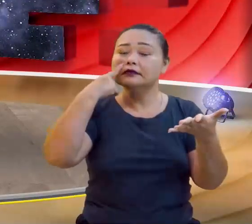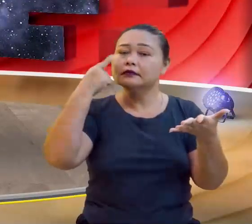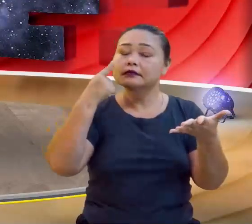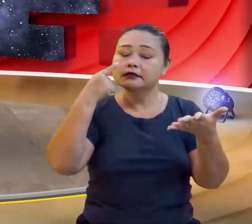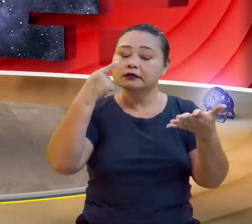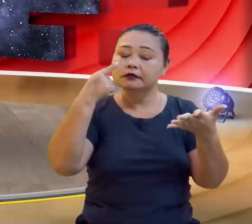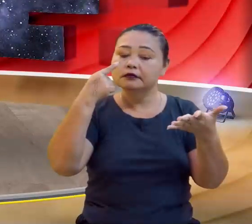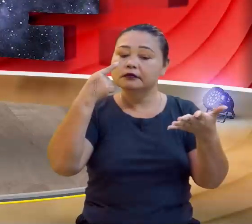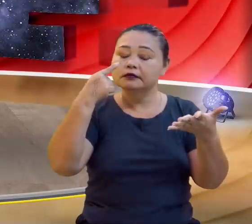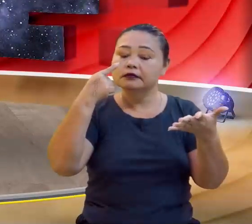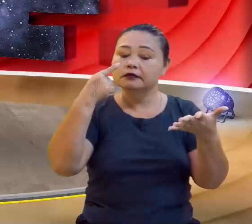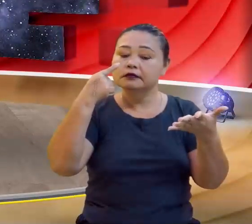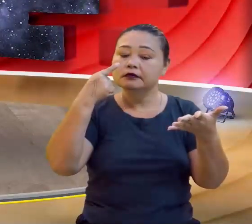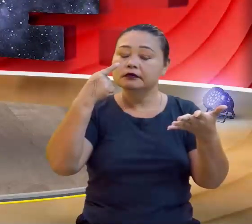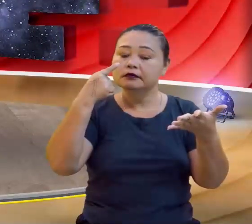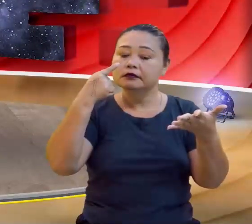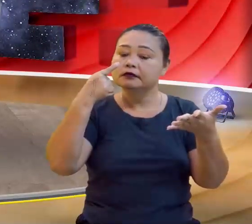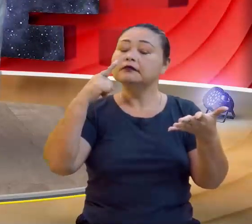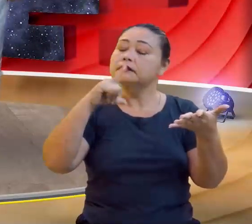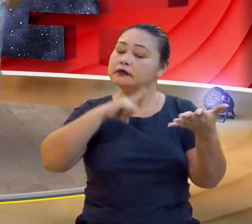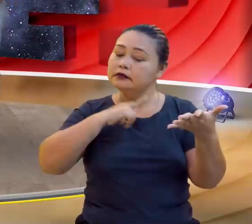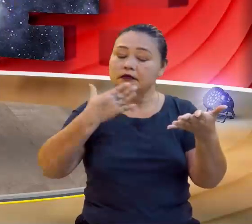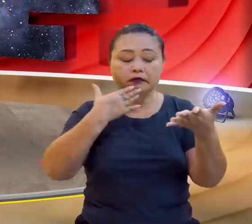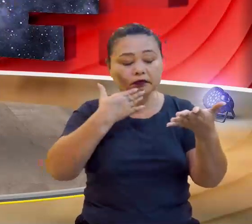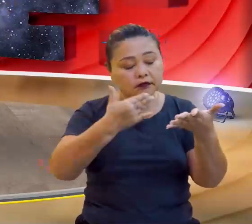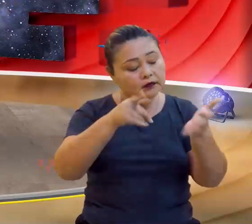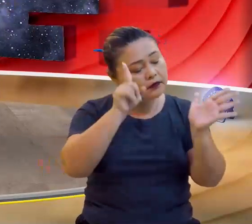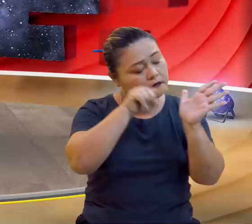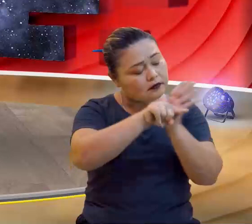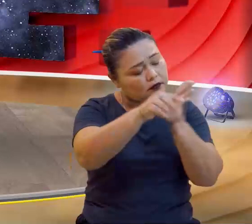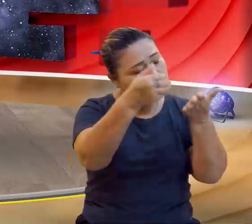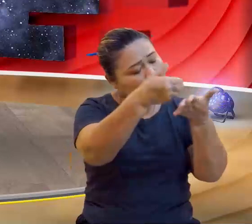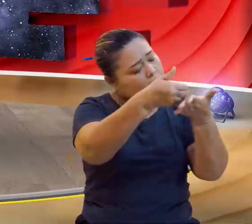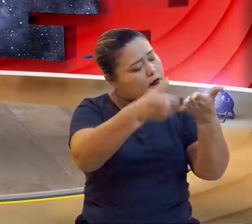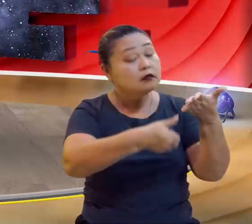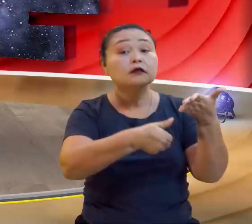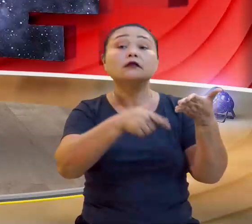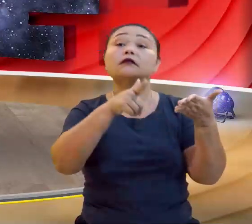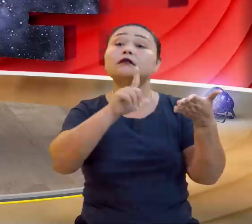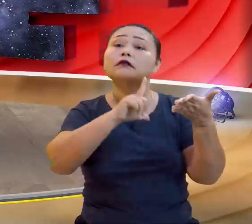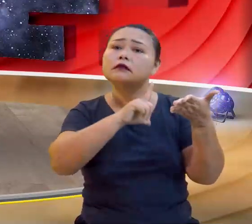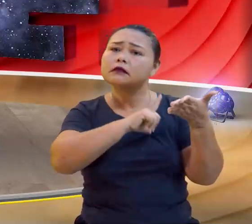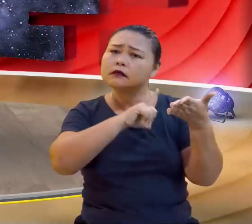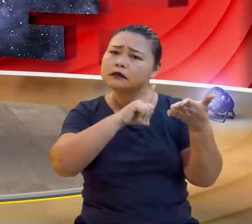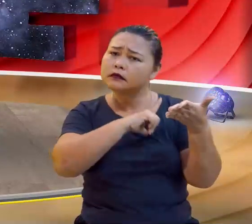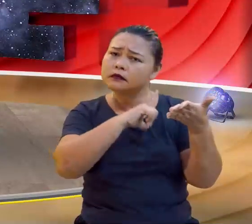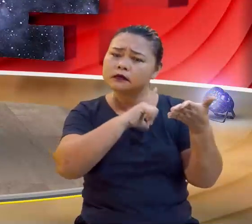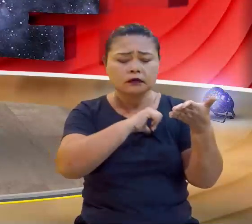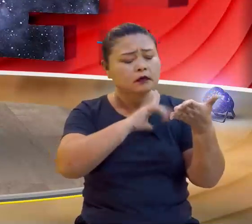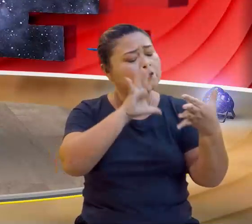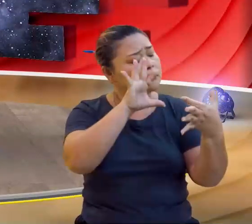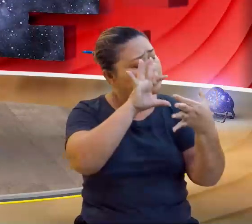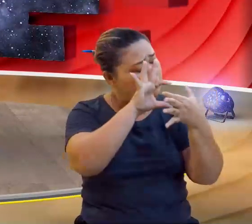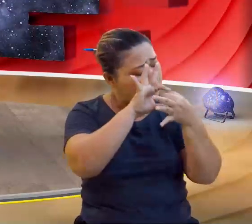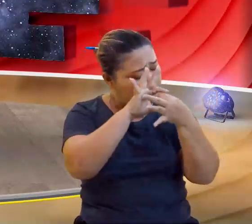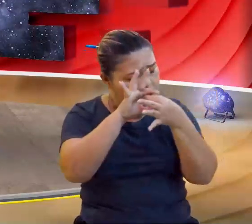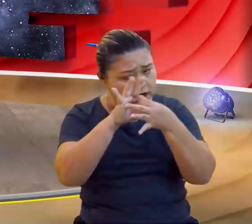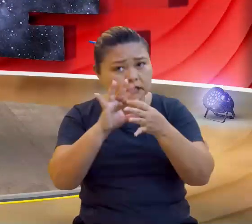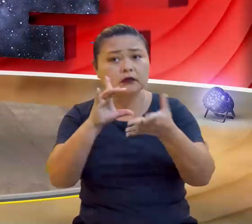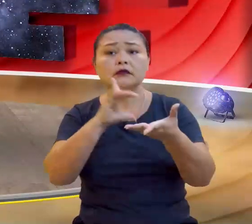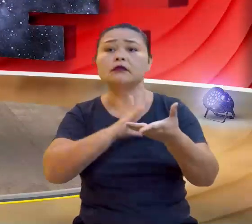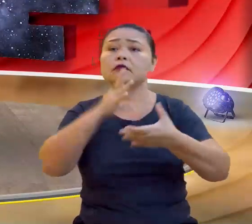com o que está pedindo na questão, né, geralmente tem muito contexto, né? Está dentro de um